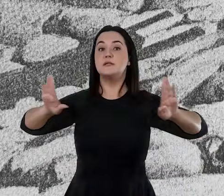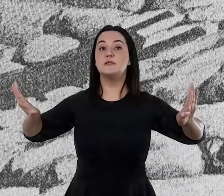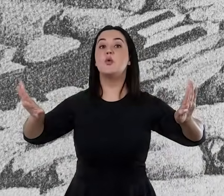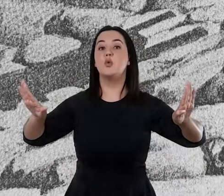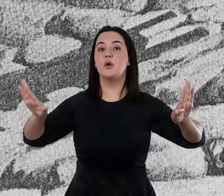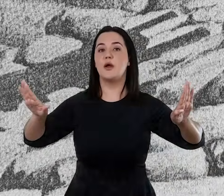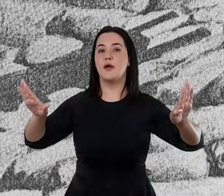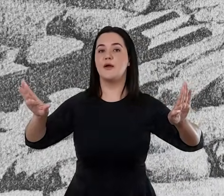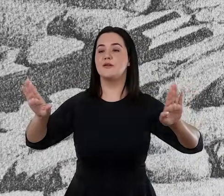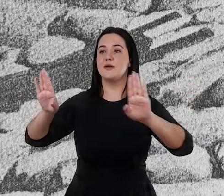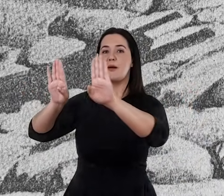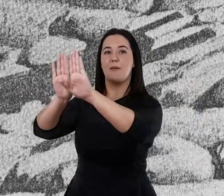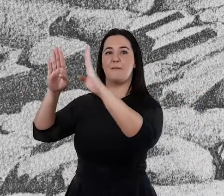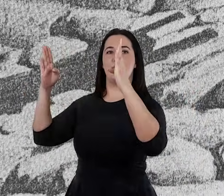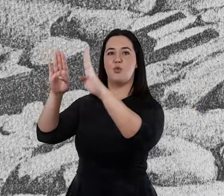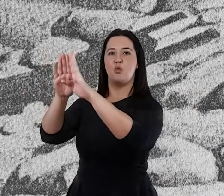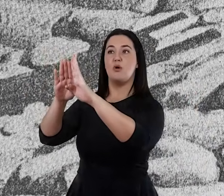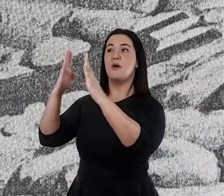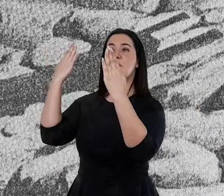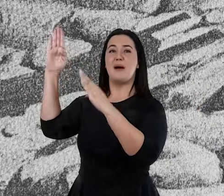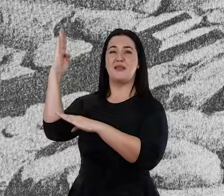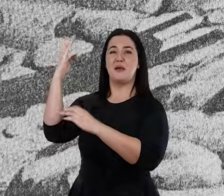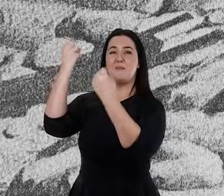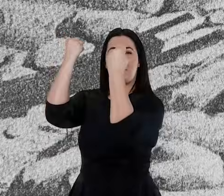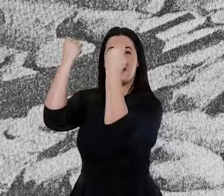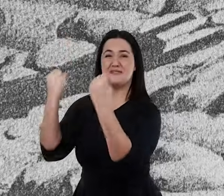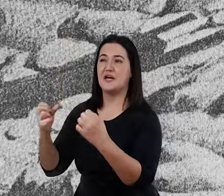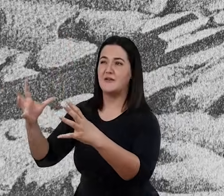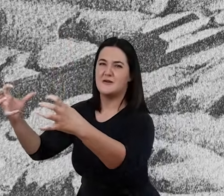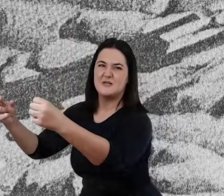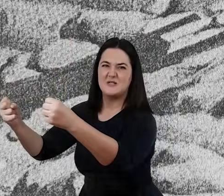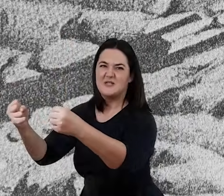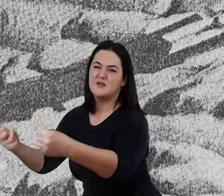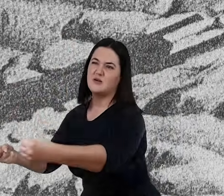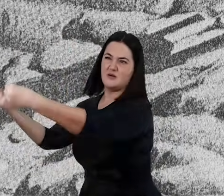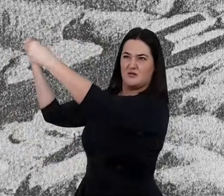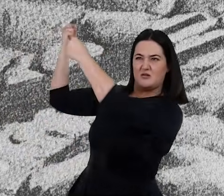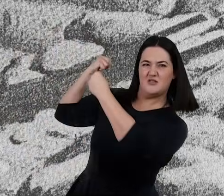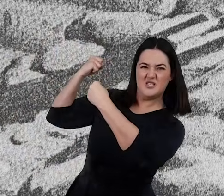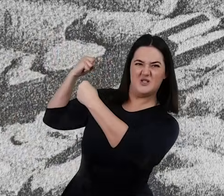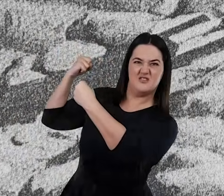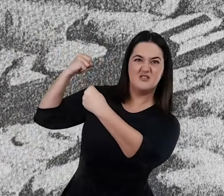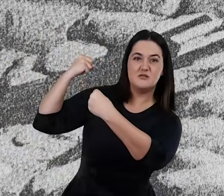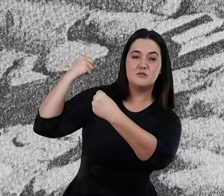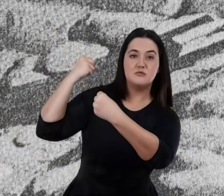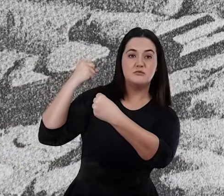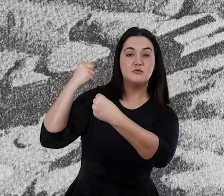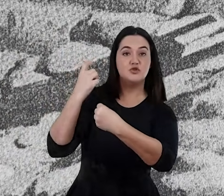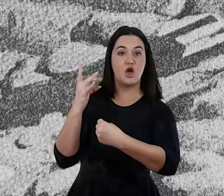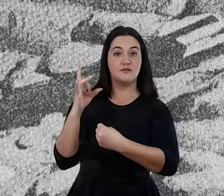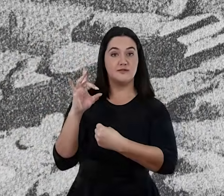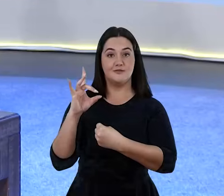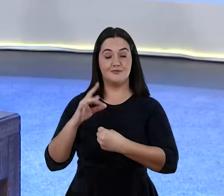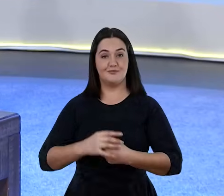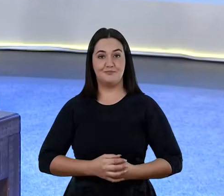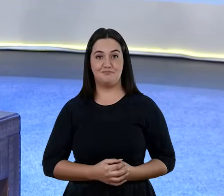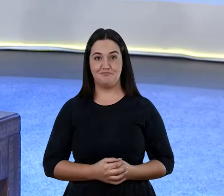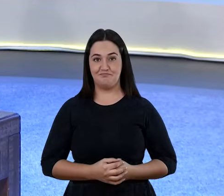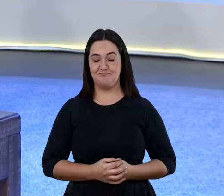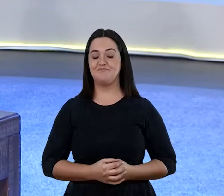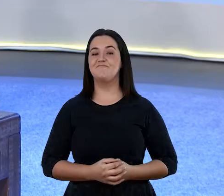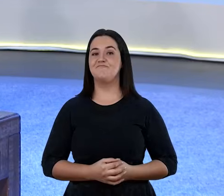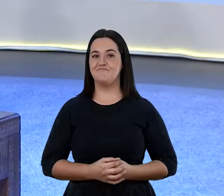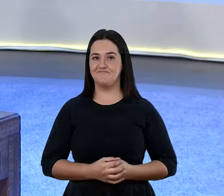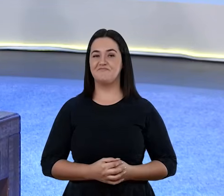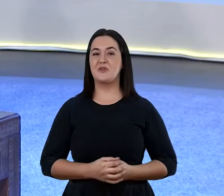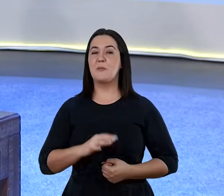ergueu com os próprios braços as pesadas portas da cidade de Gaza, que era a principal fortaleza dos filisteus.